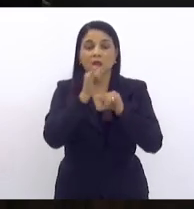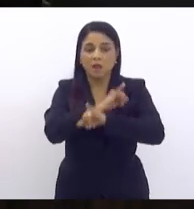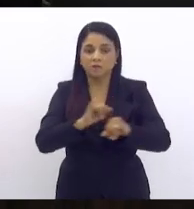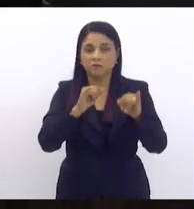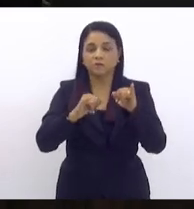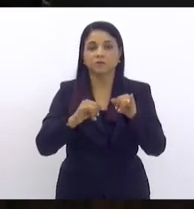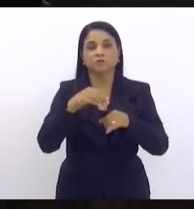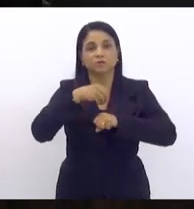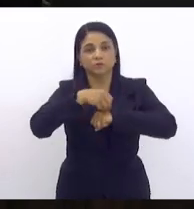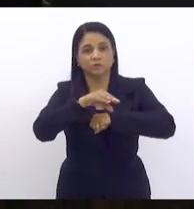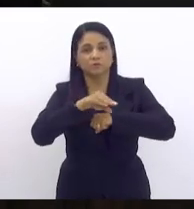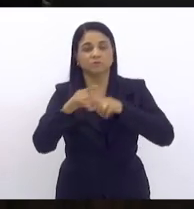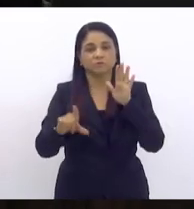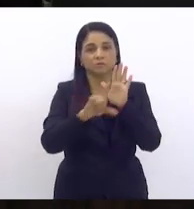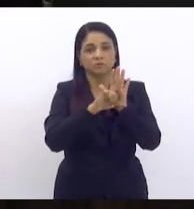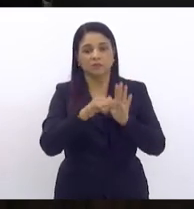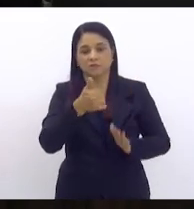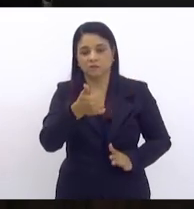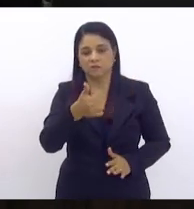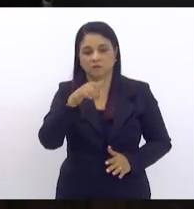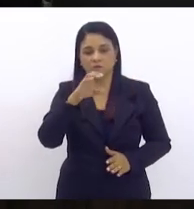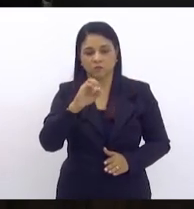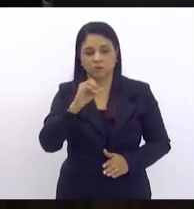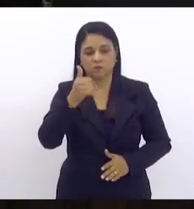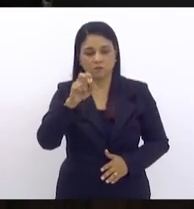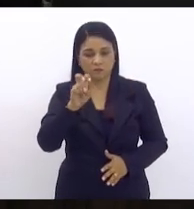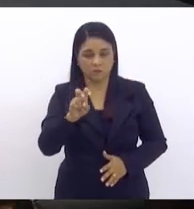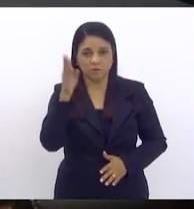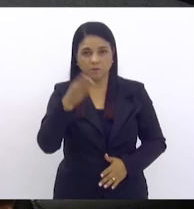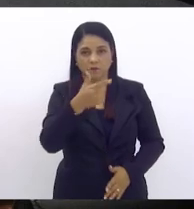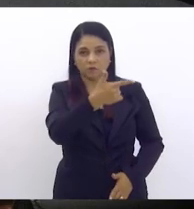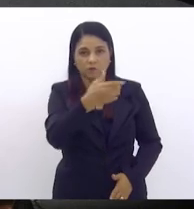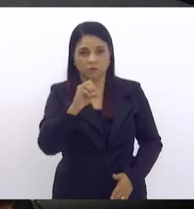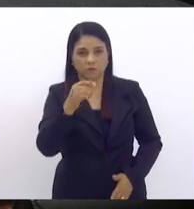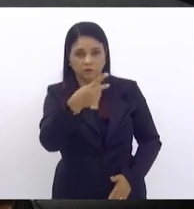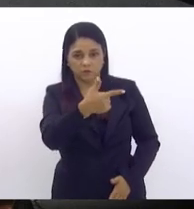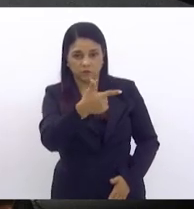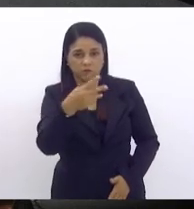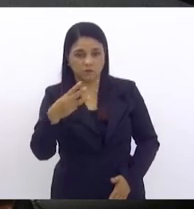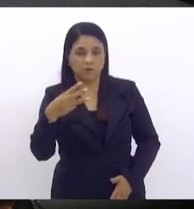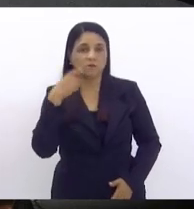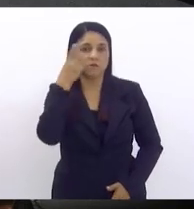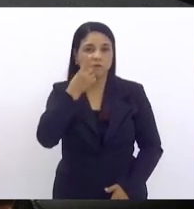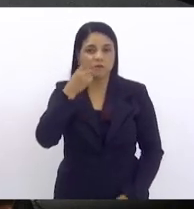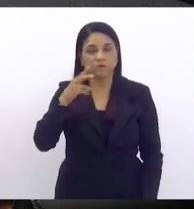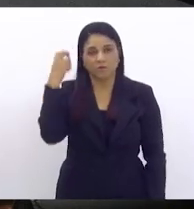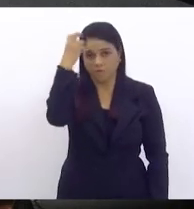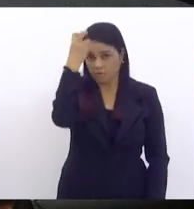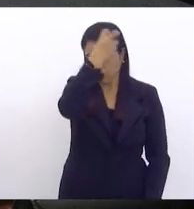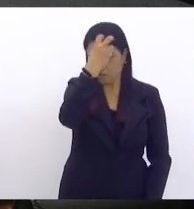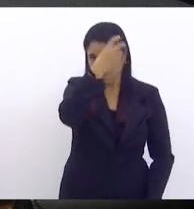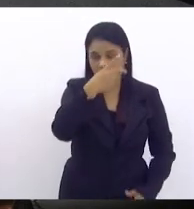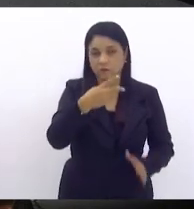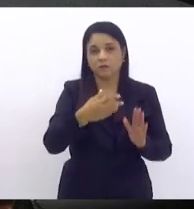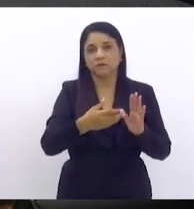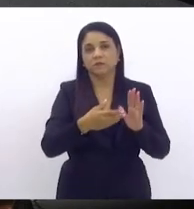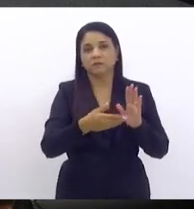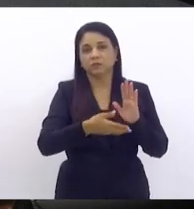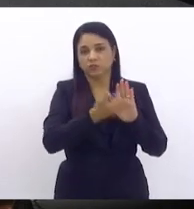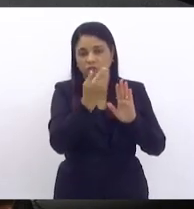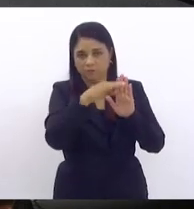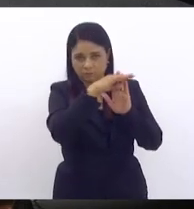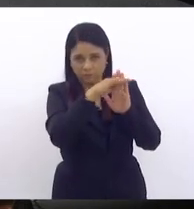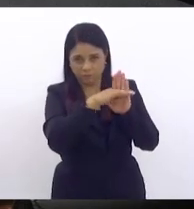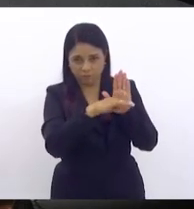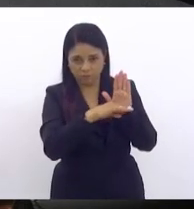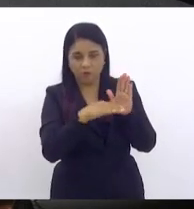Anuncio, indicação legislativa número 105 de 23, de autoria da deputada Verônica Lima, retirada de